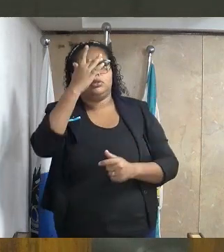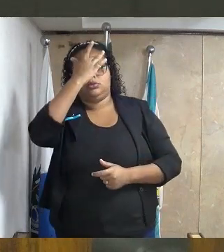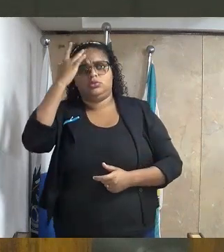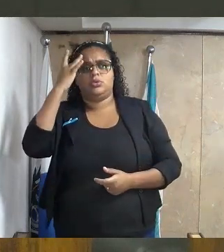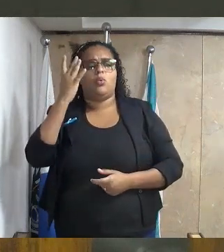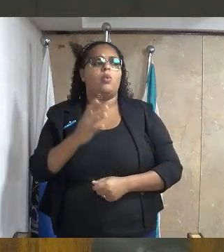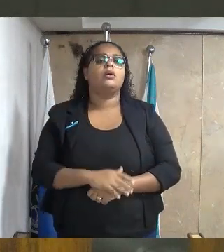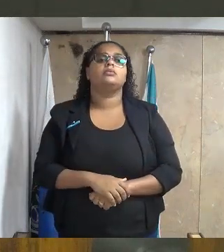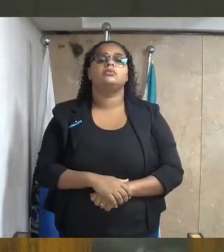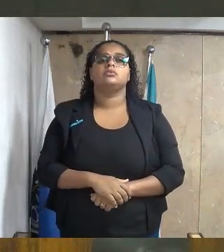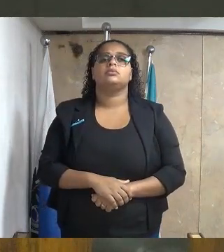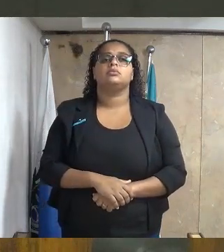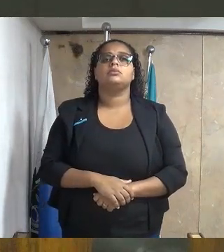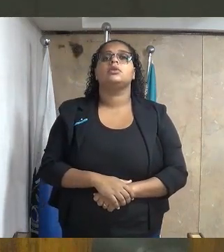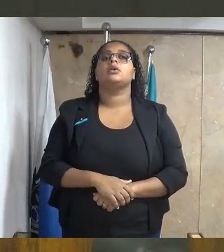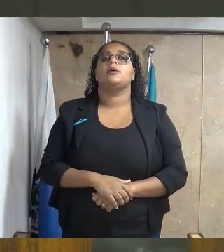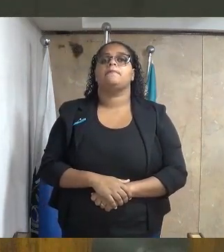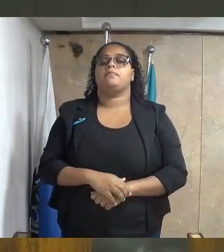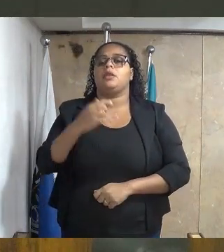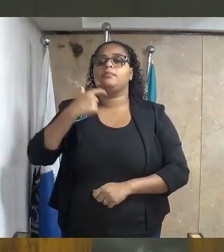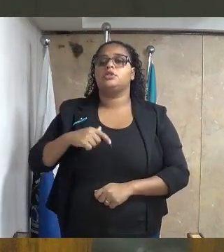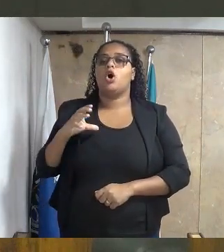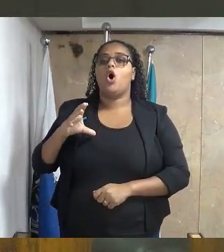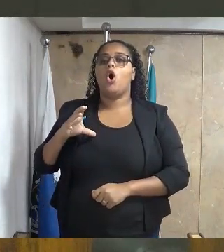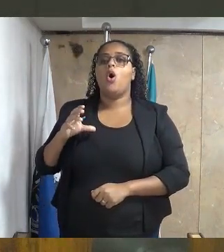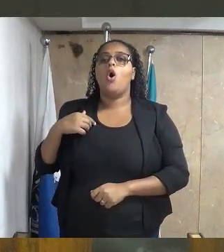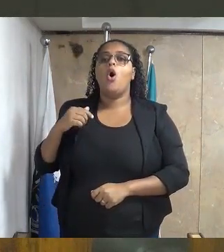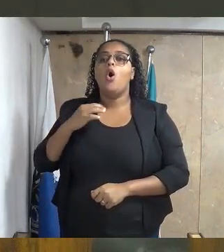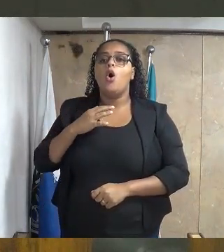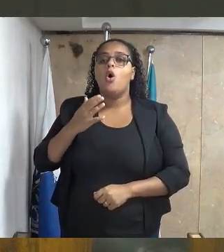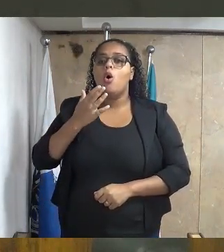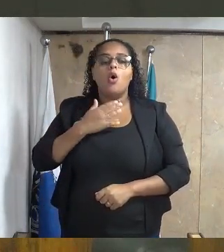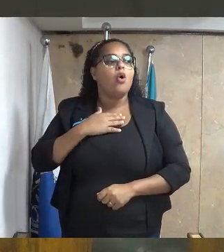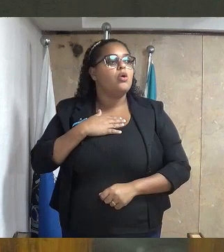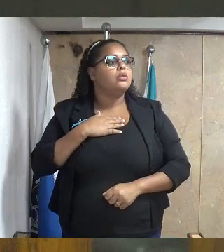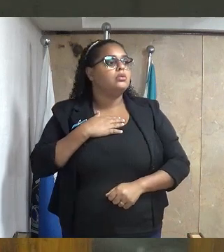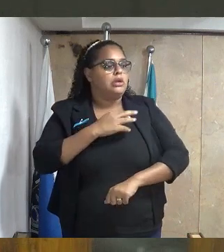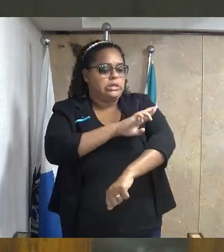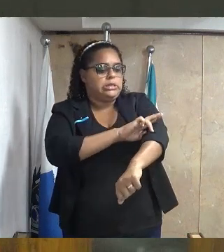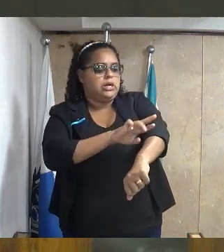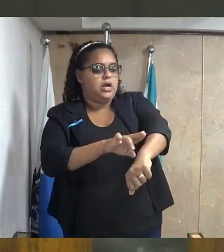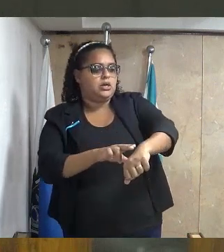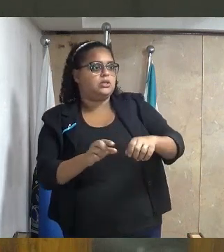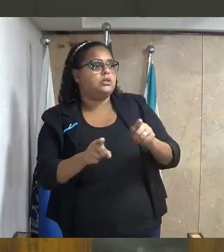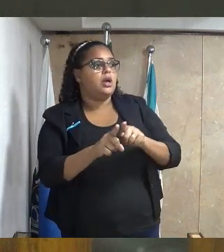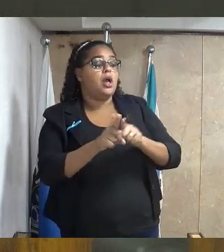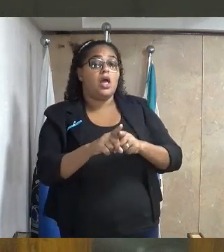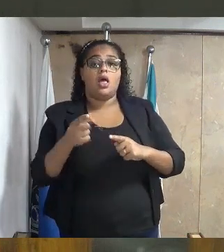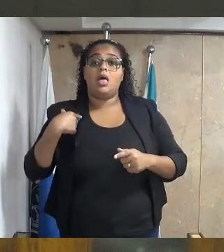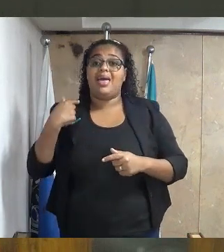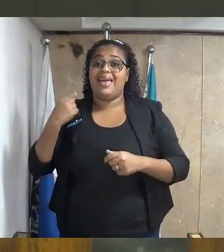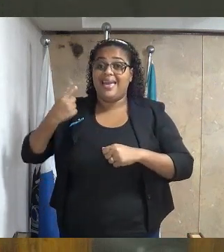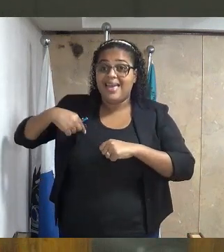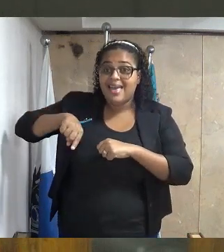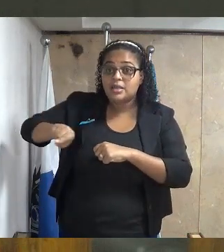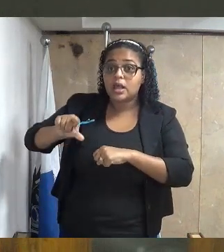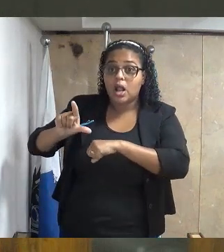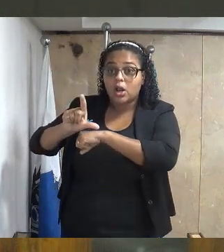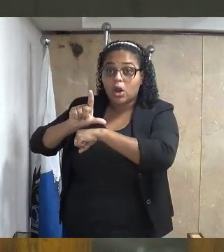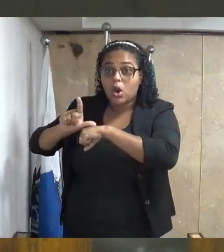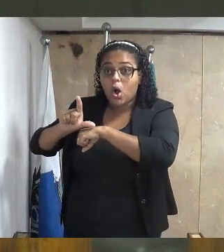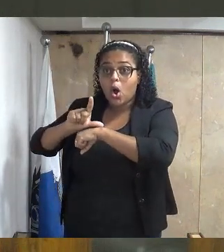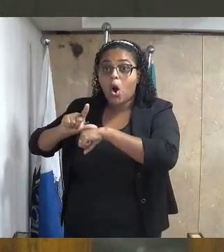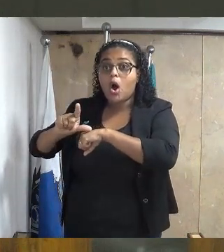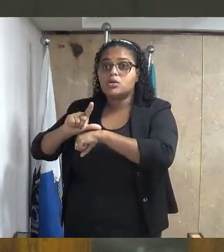ainda assim, pela cor da sua pele, que entra em uma loja, ainda assim ela